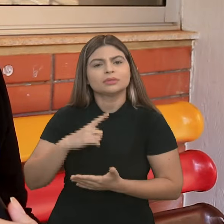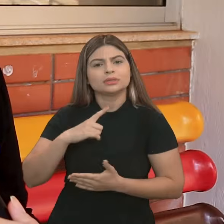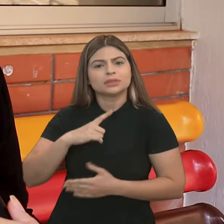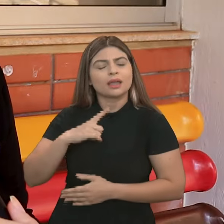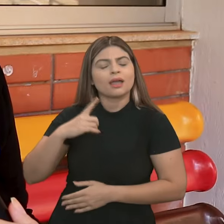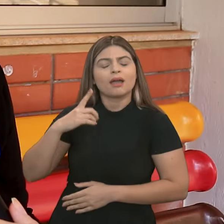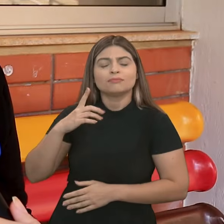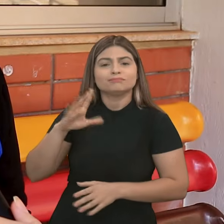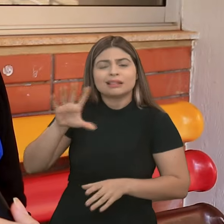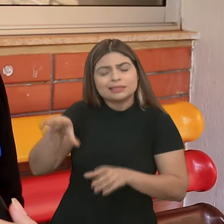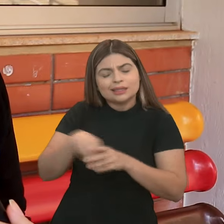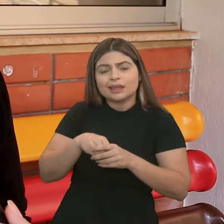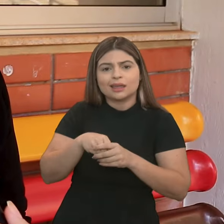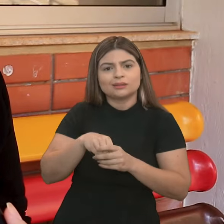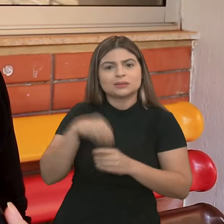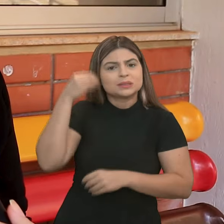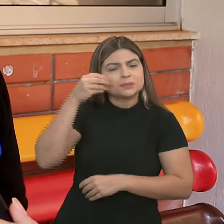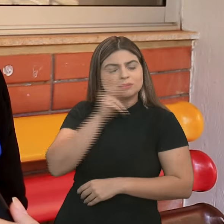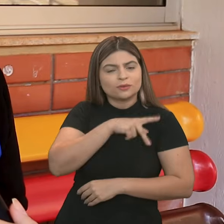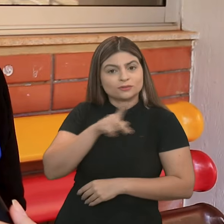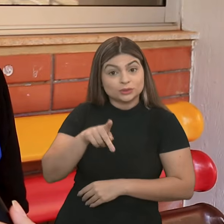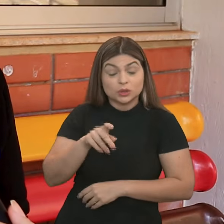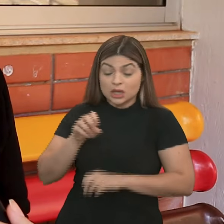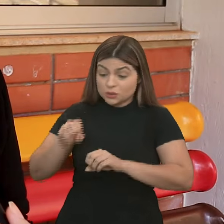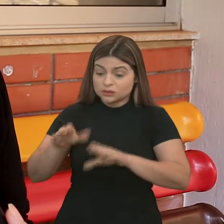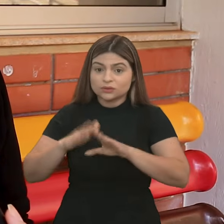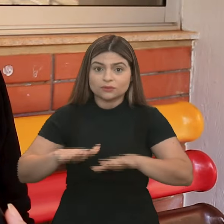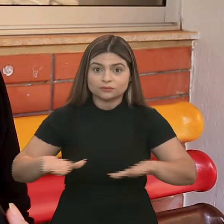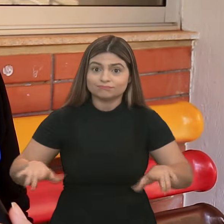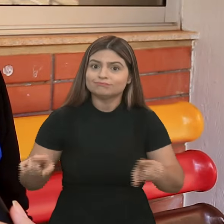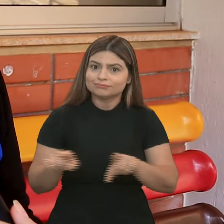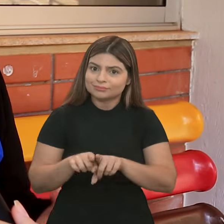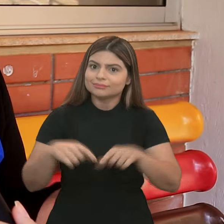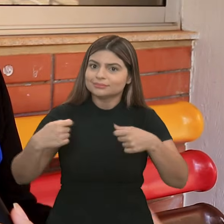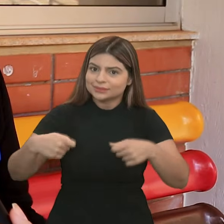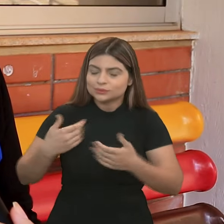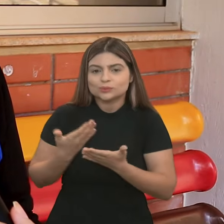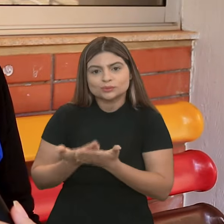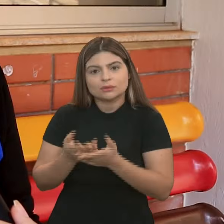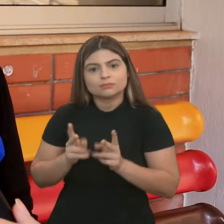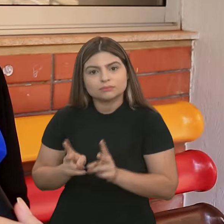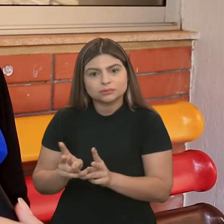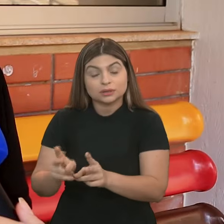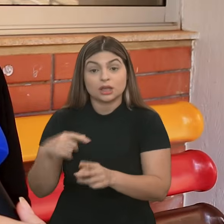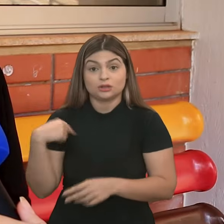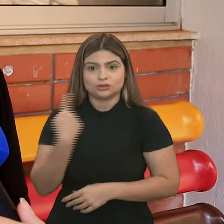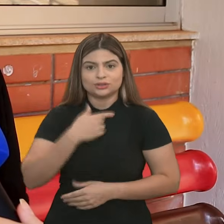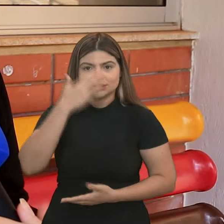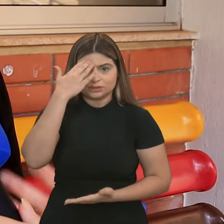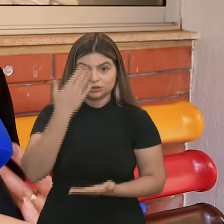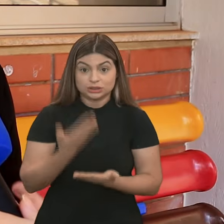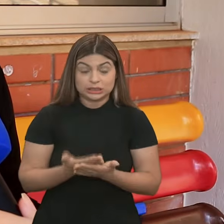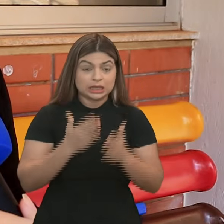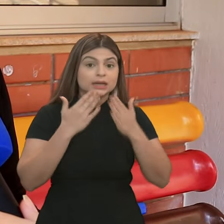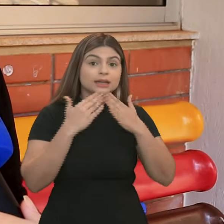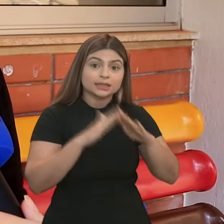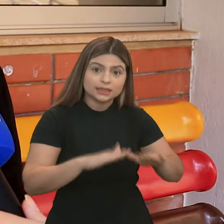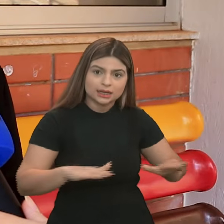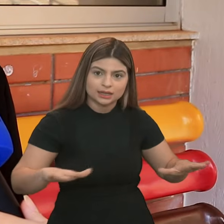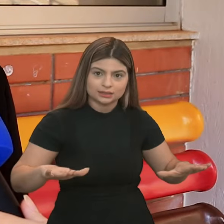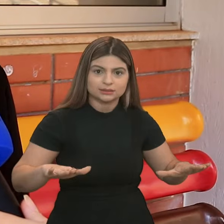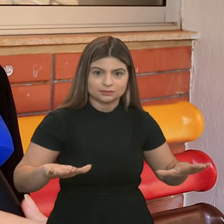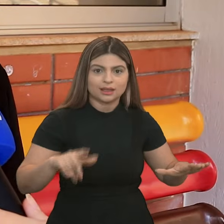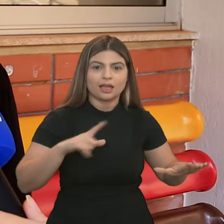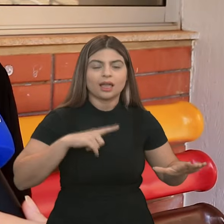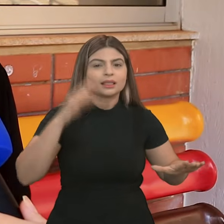da docência. E na educação infantil, especificamente, porque nós acreditamos que a criança, dentro de uma proposta